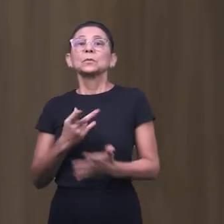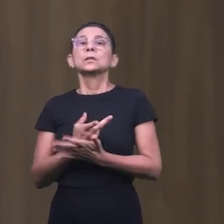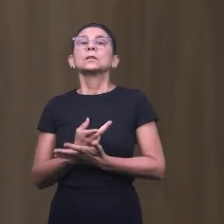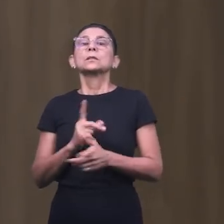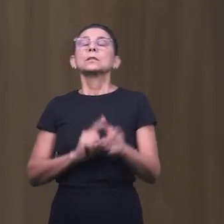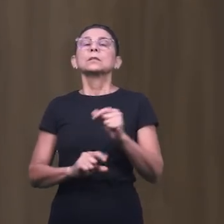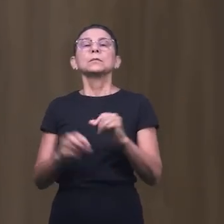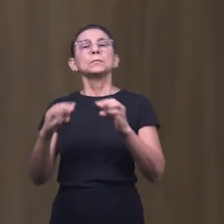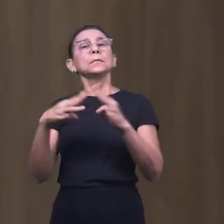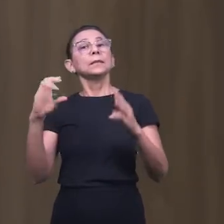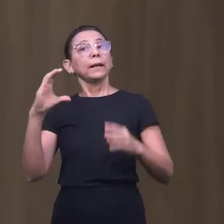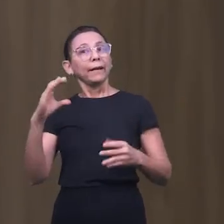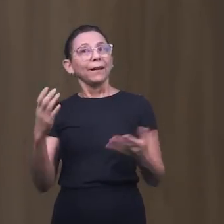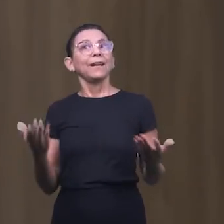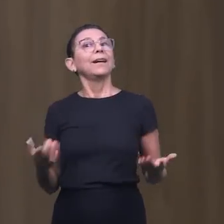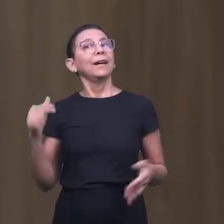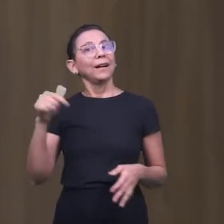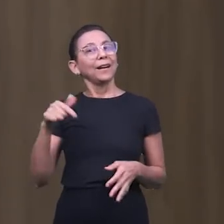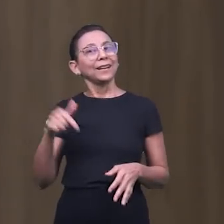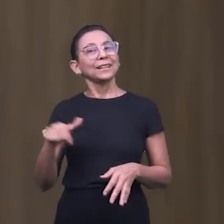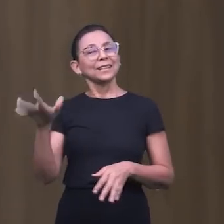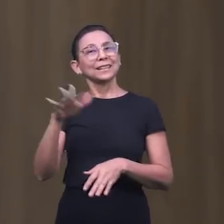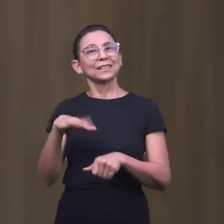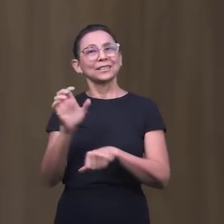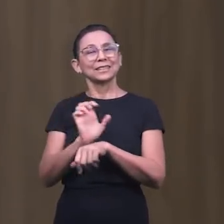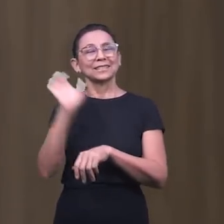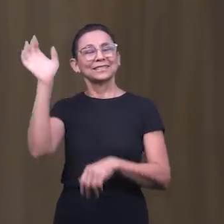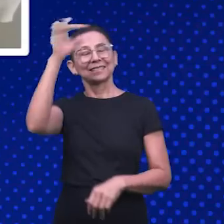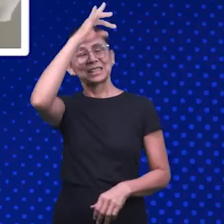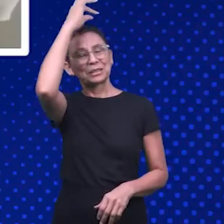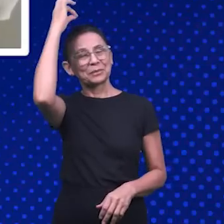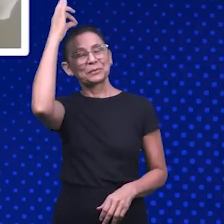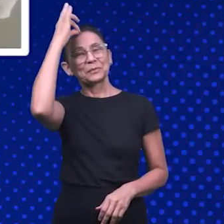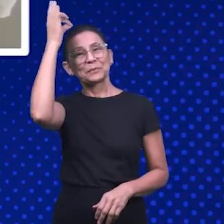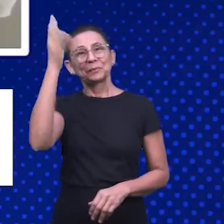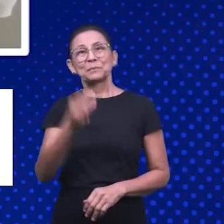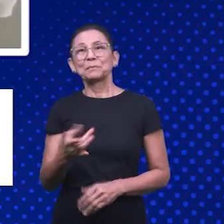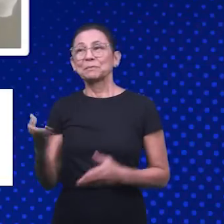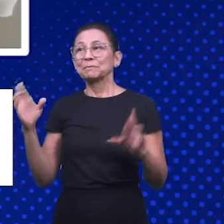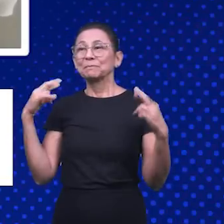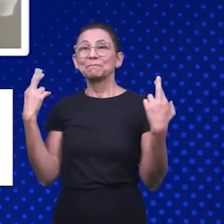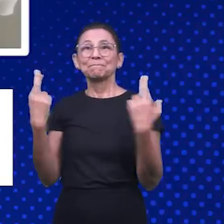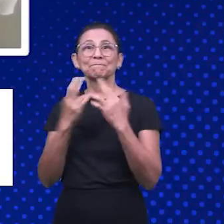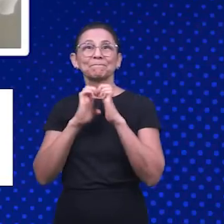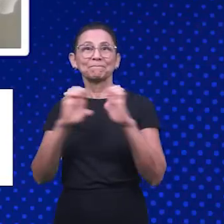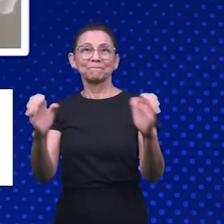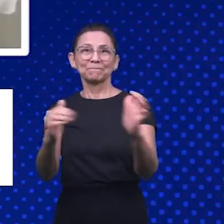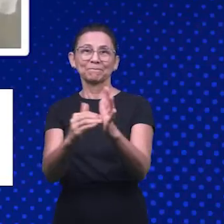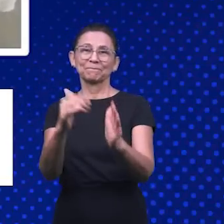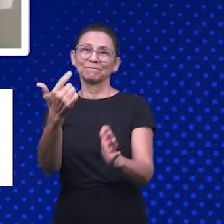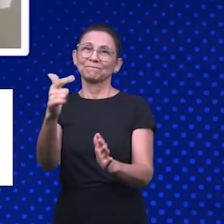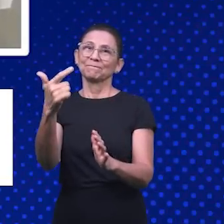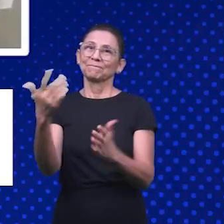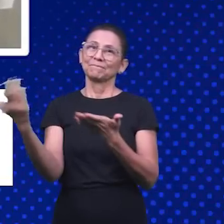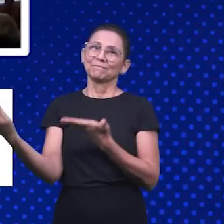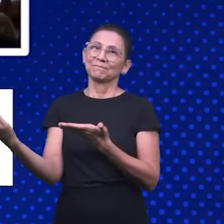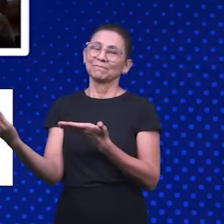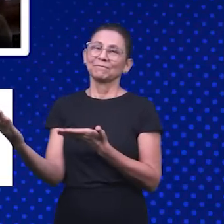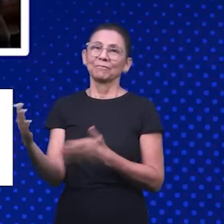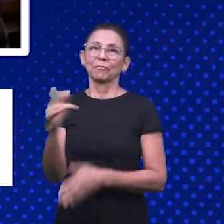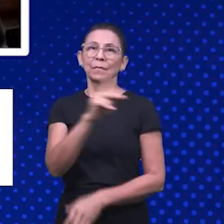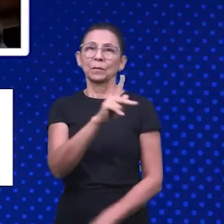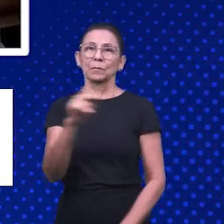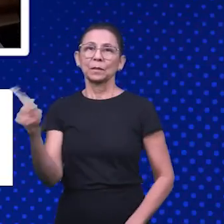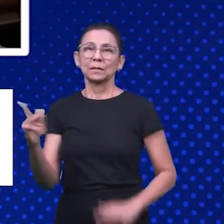sabe aonde? No Maranhão de Cariacica, na Grande Vitória, no estado do Espírito Santo, que foi a reunião do Evangelho Sem Fronteiras.